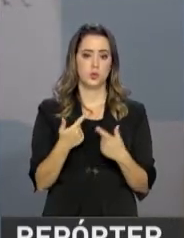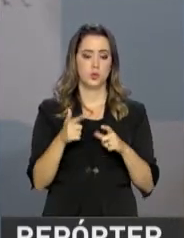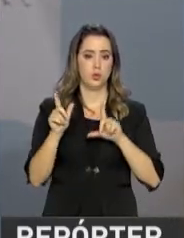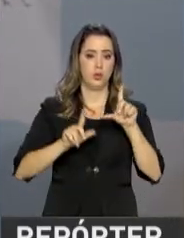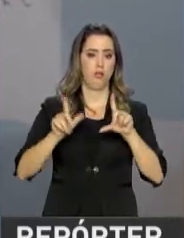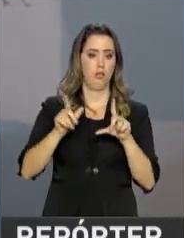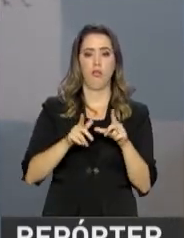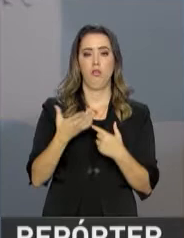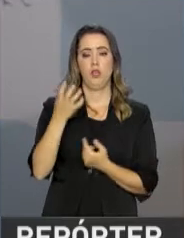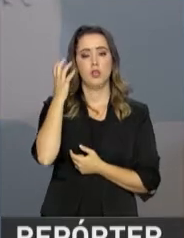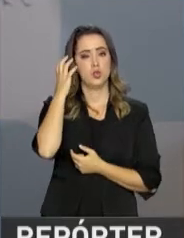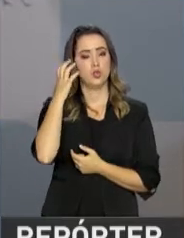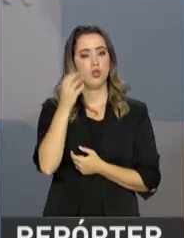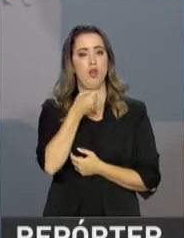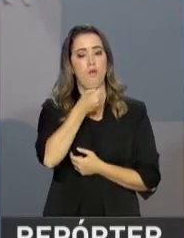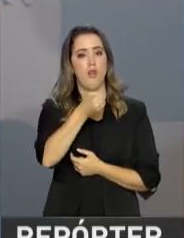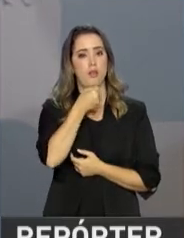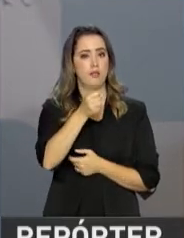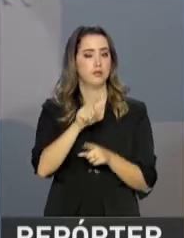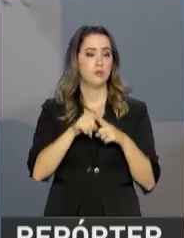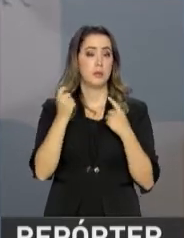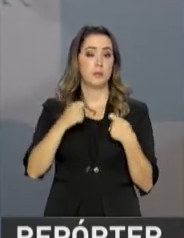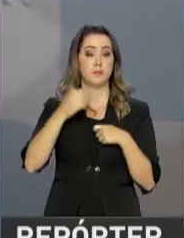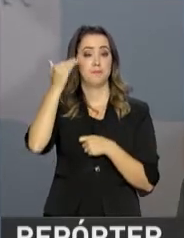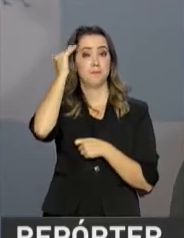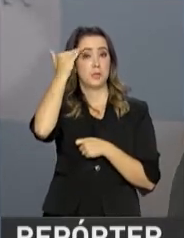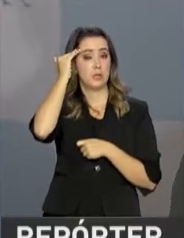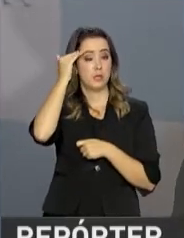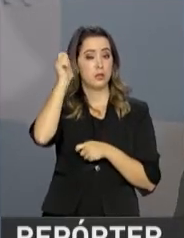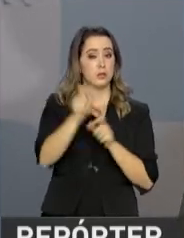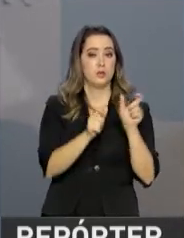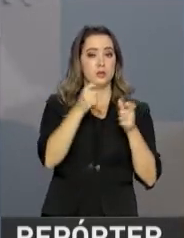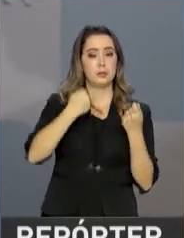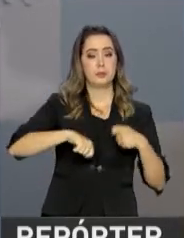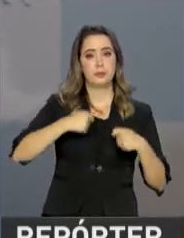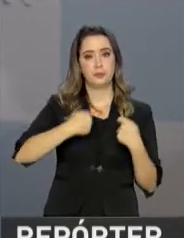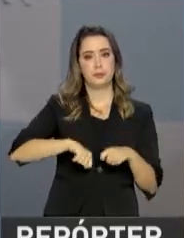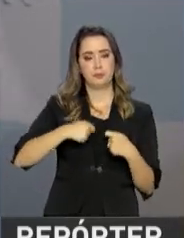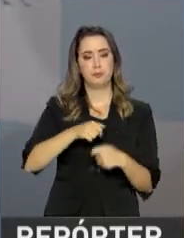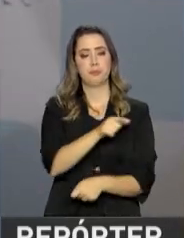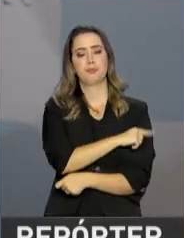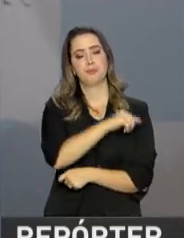não há notícia mas há que haver conscientização das pessoas da necessidade da imunização